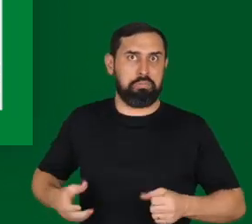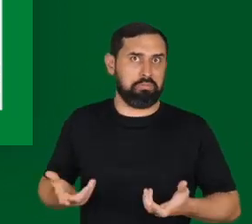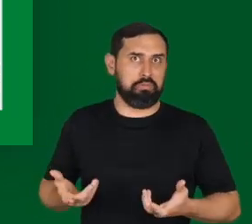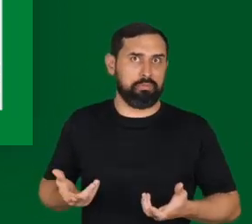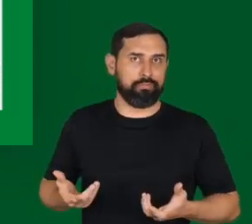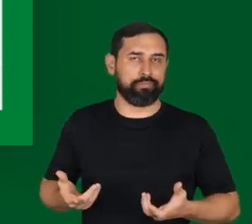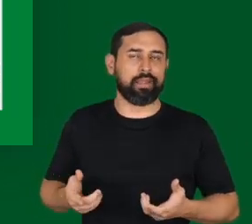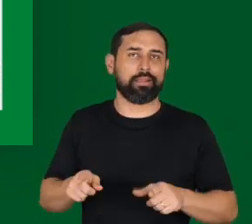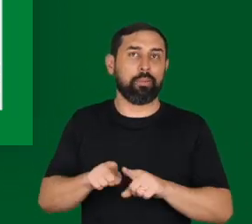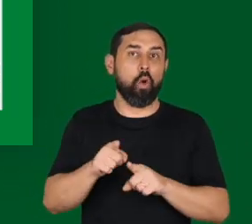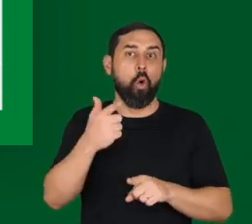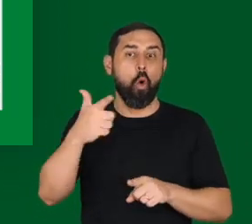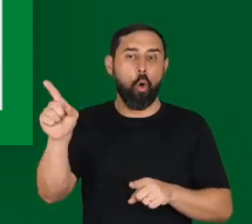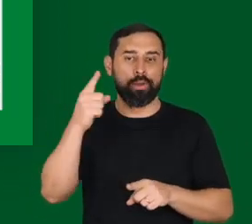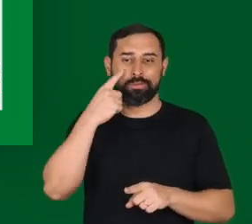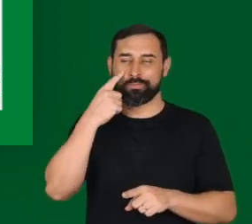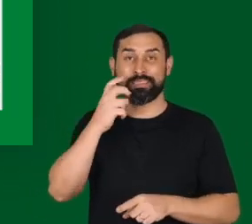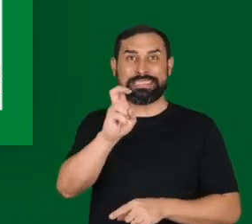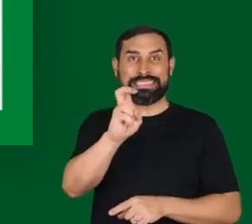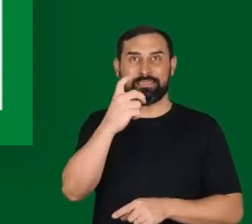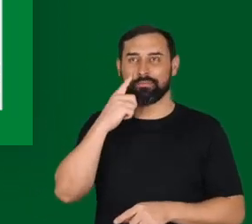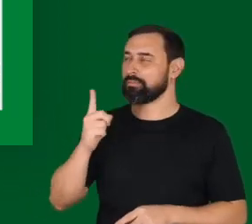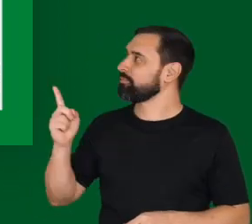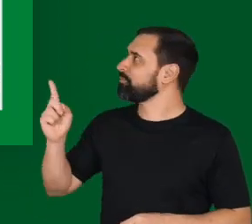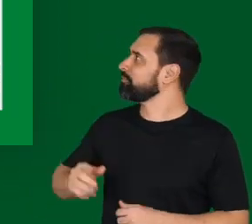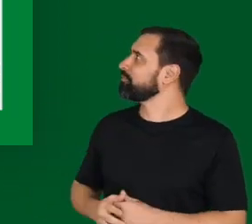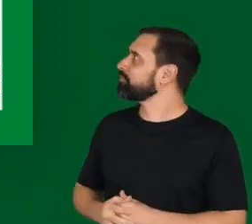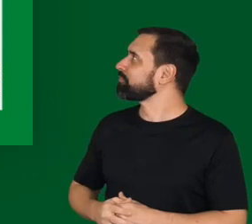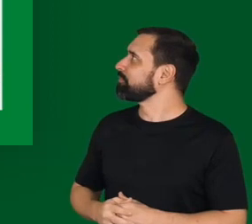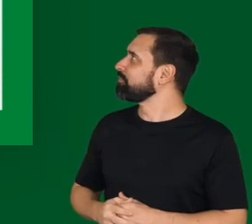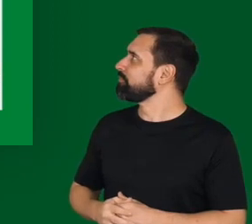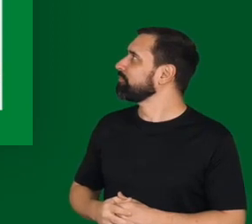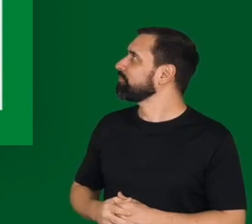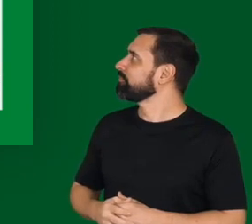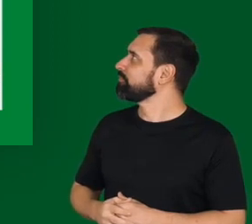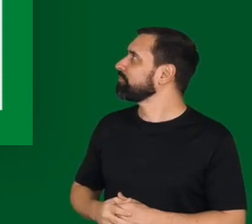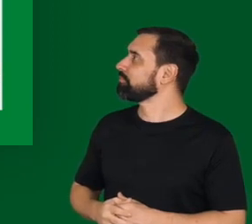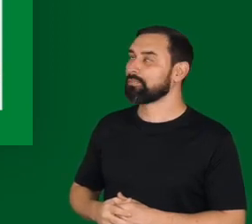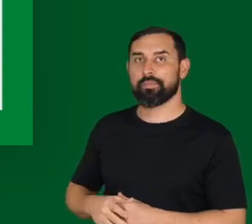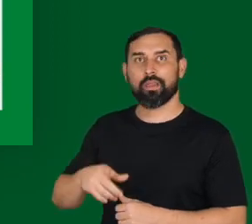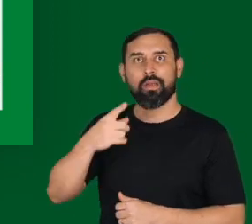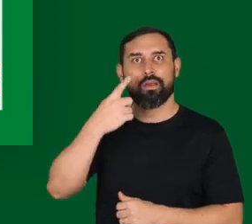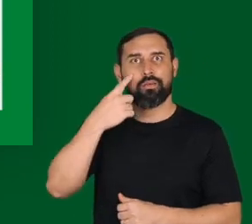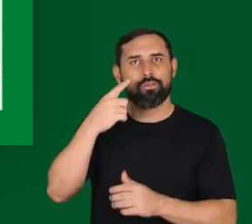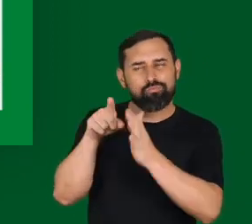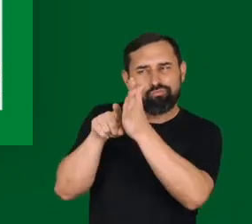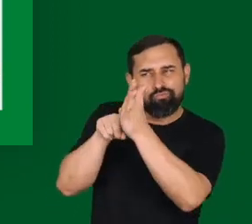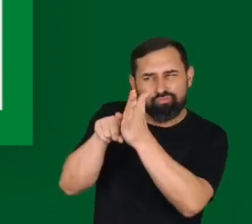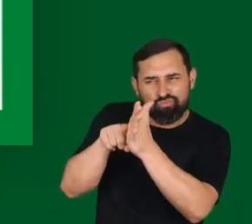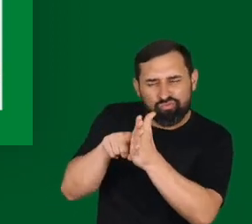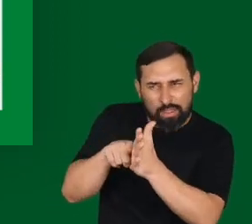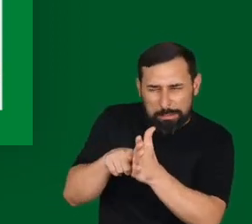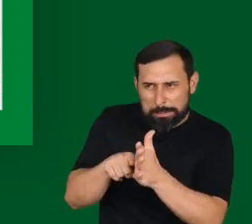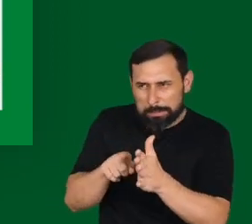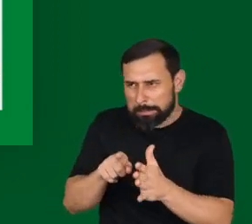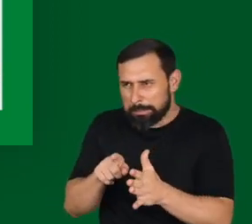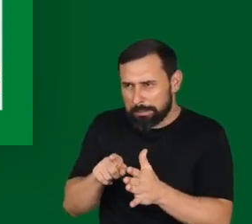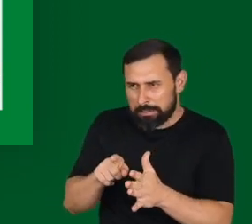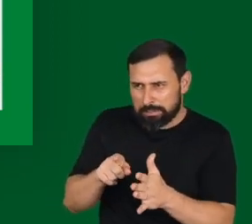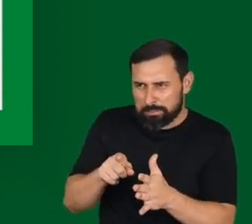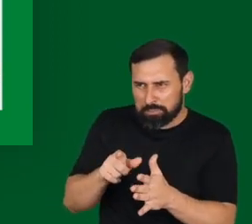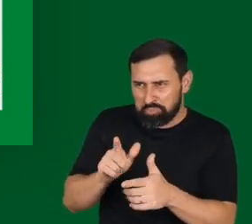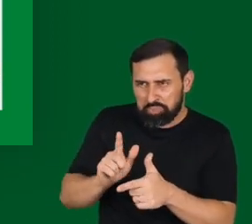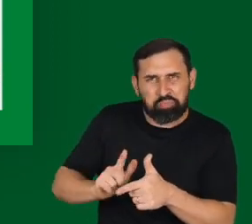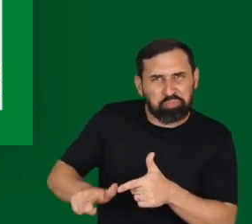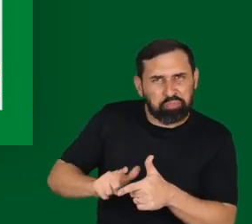pode ter. Outro local que sangra muito é a pelve, né? Então, na criança, a gente faz o fechamento daquela pelve, observa se